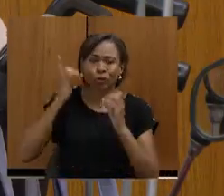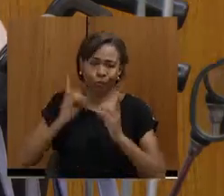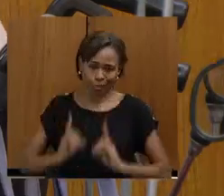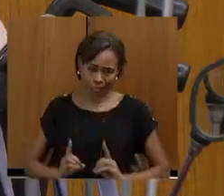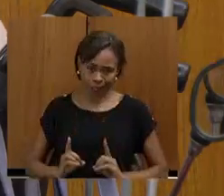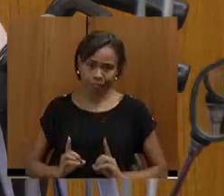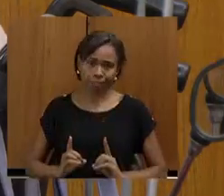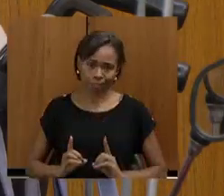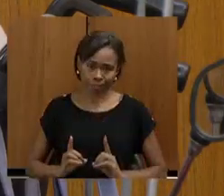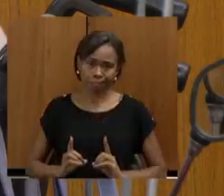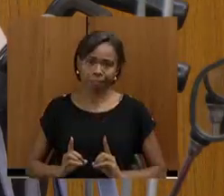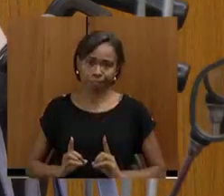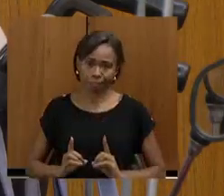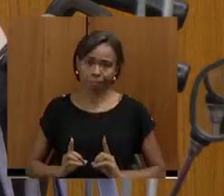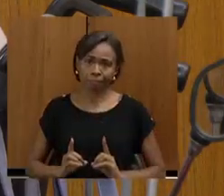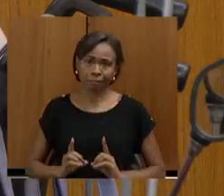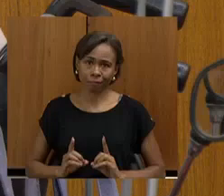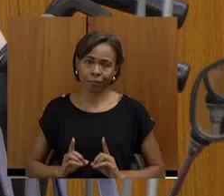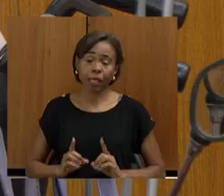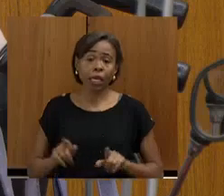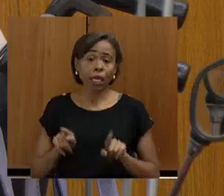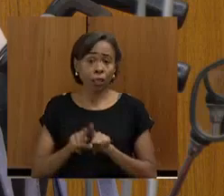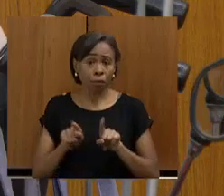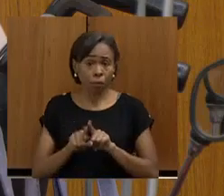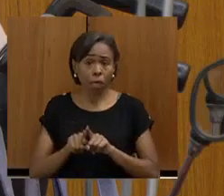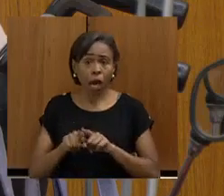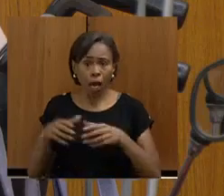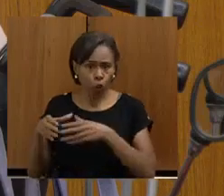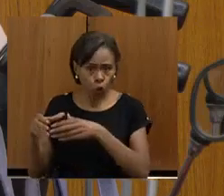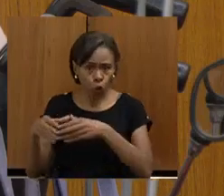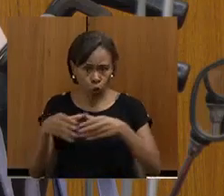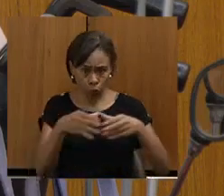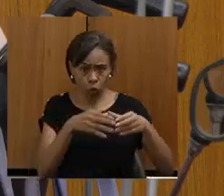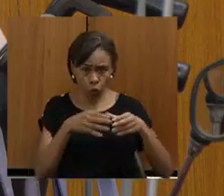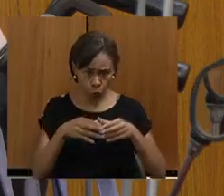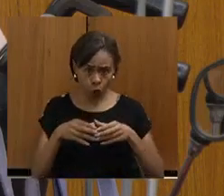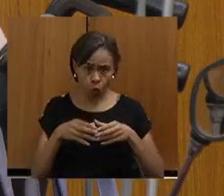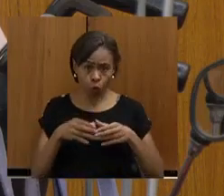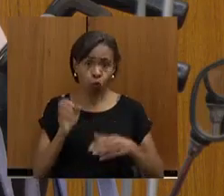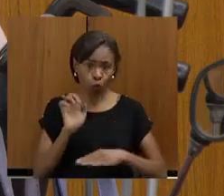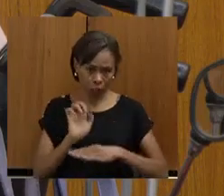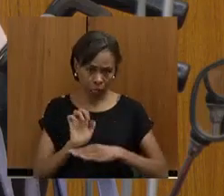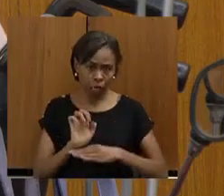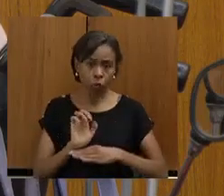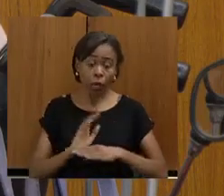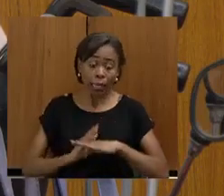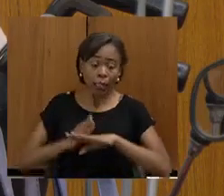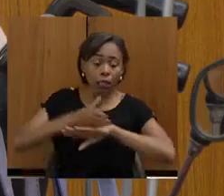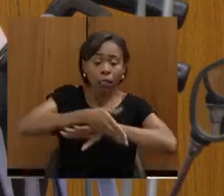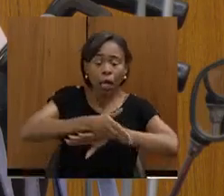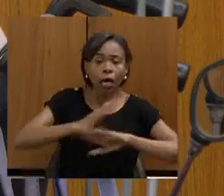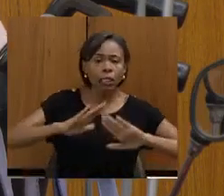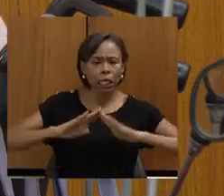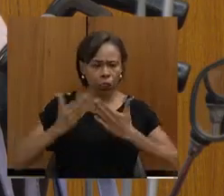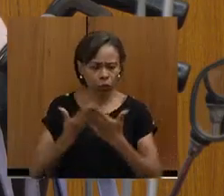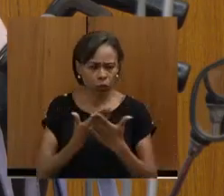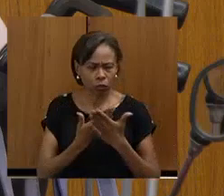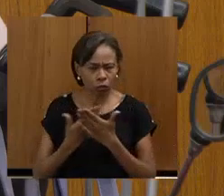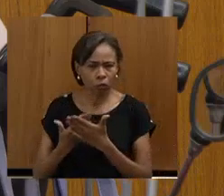e as comissões estaduais entrarem dentro das escolas, a gente fazer